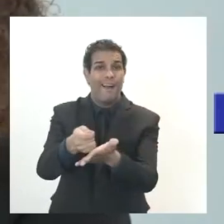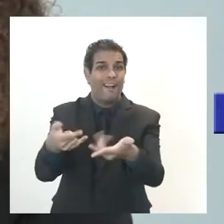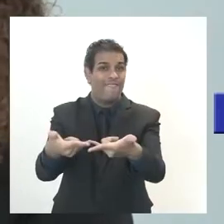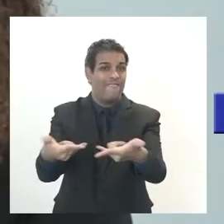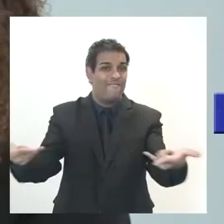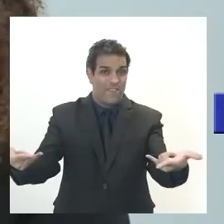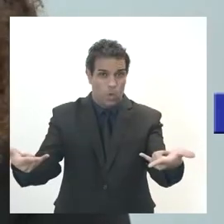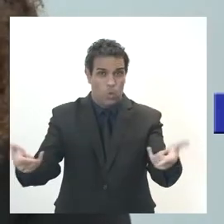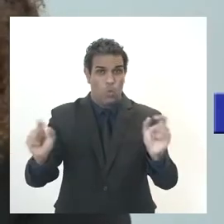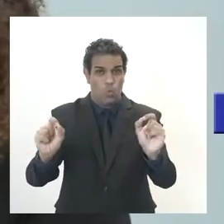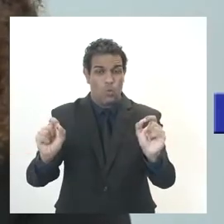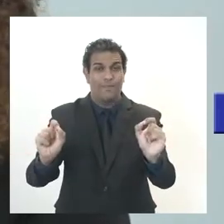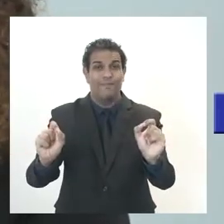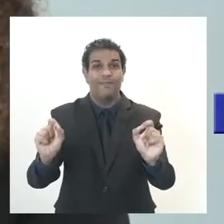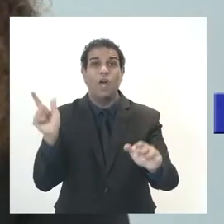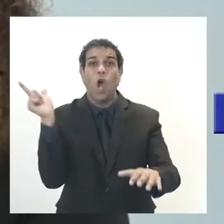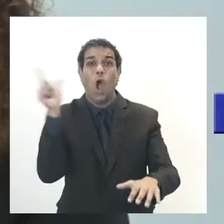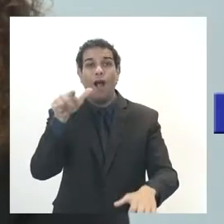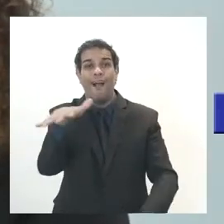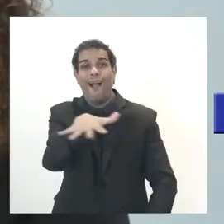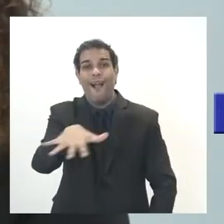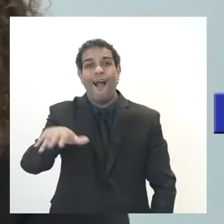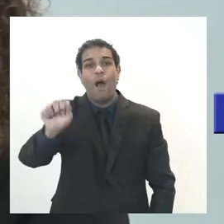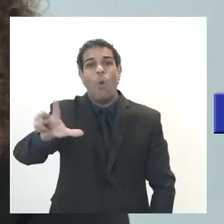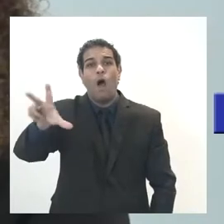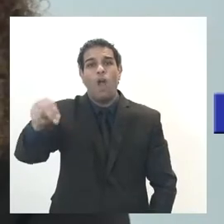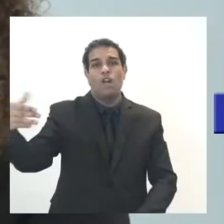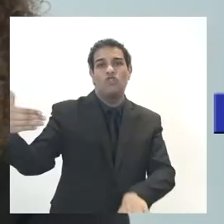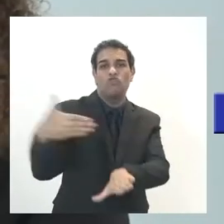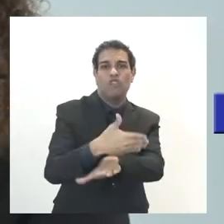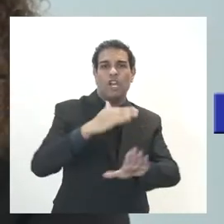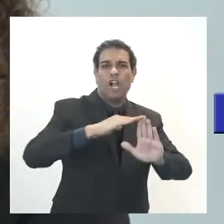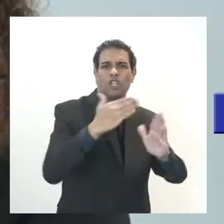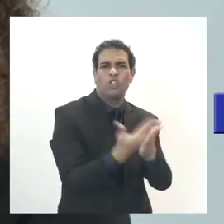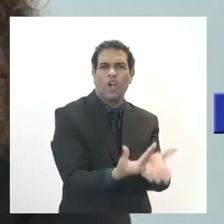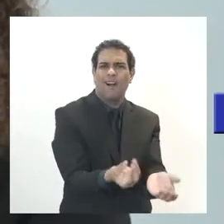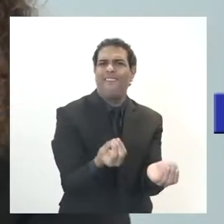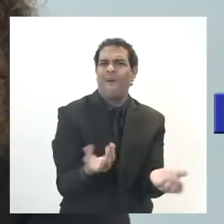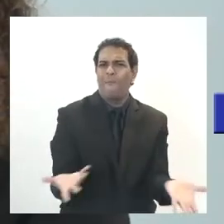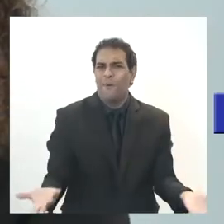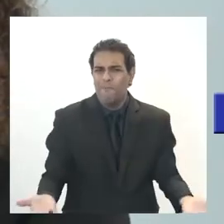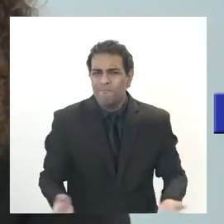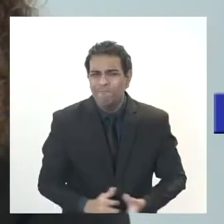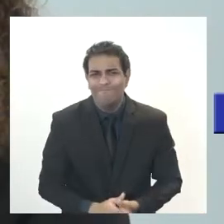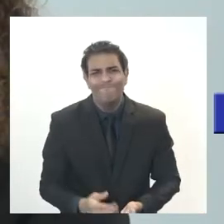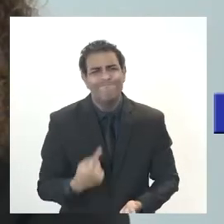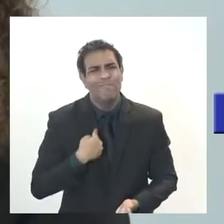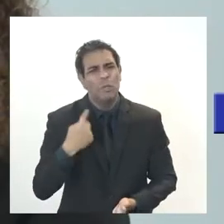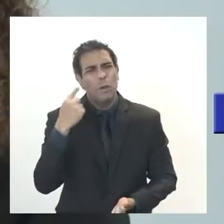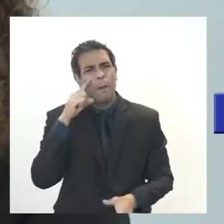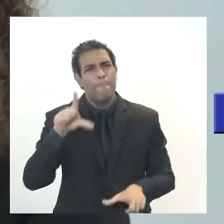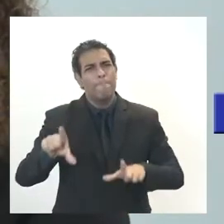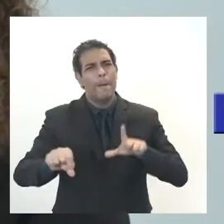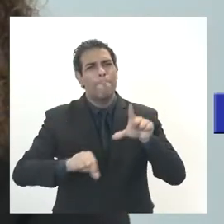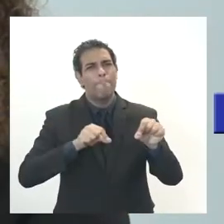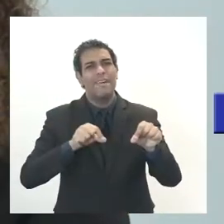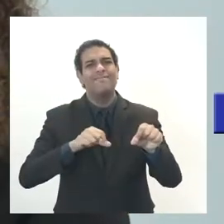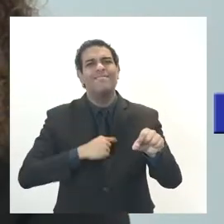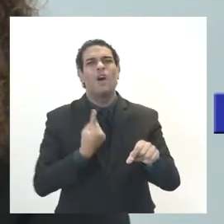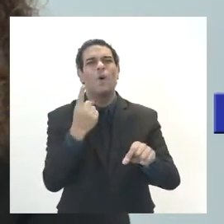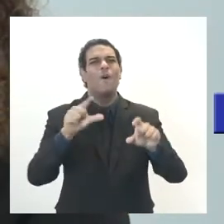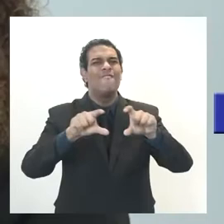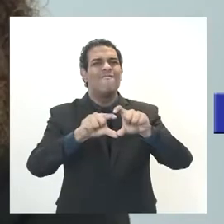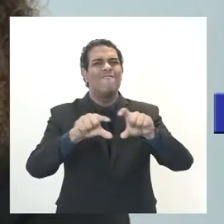voucher para acesso à educação infantil Ensino Fundamental e eu pego esse gancho para citar uma frase